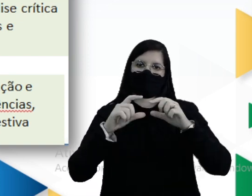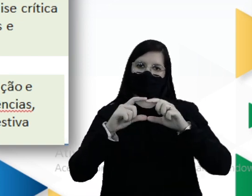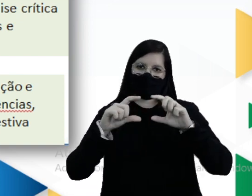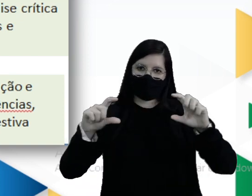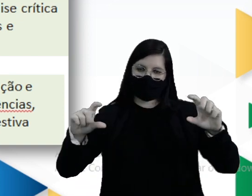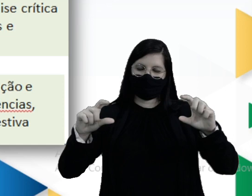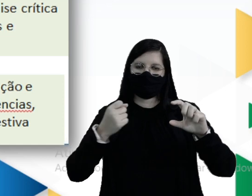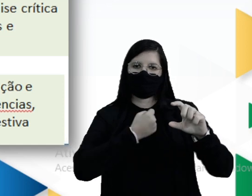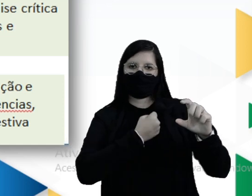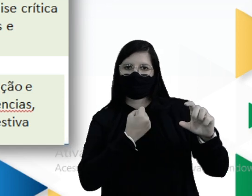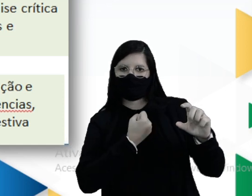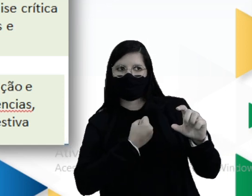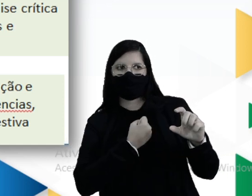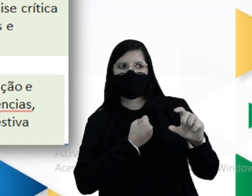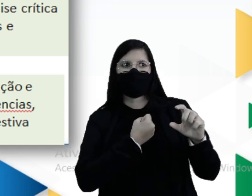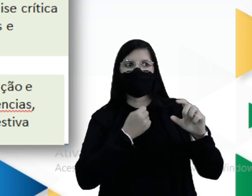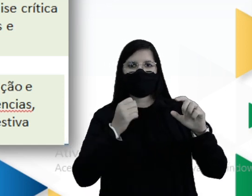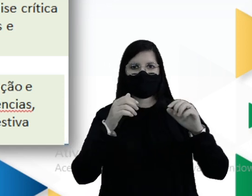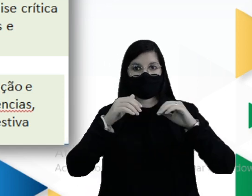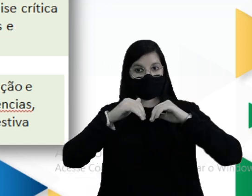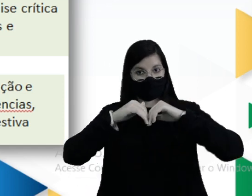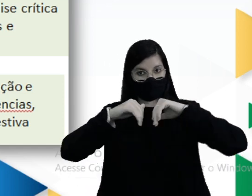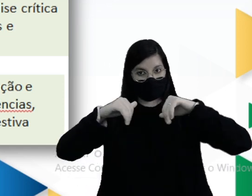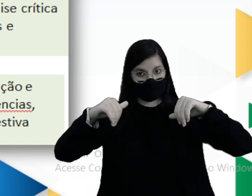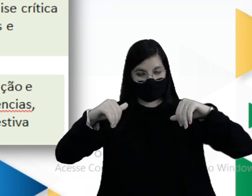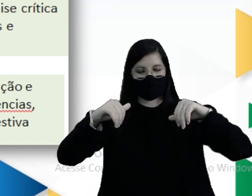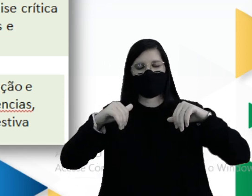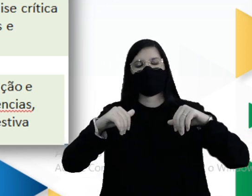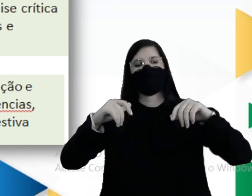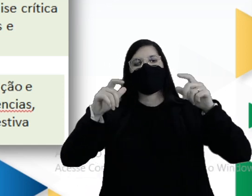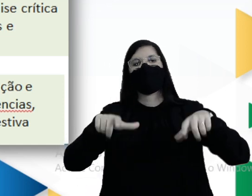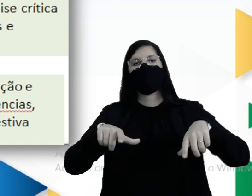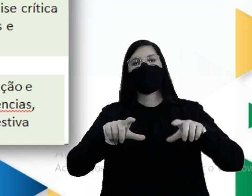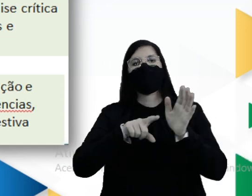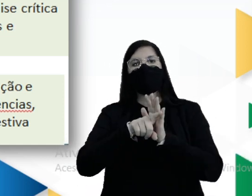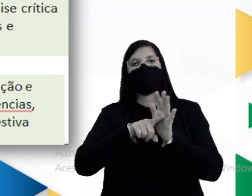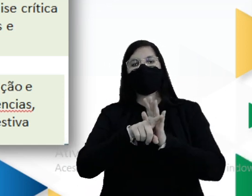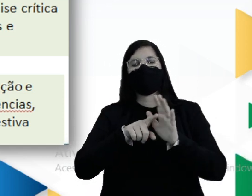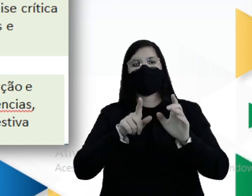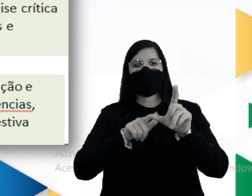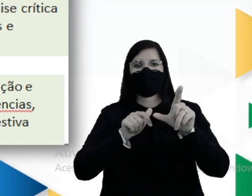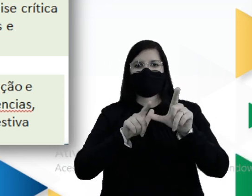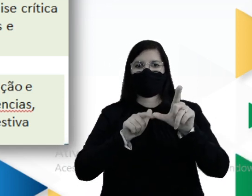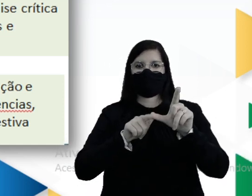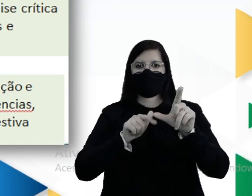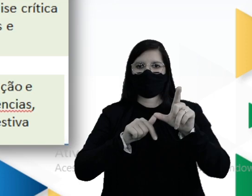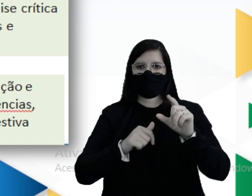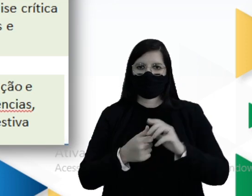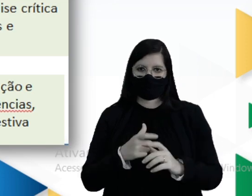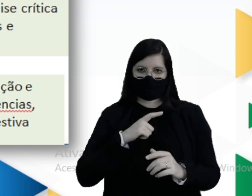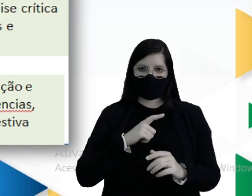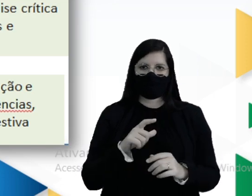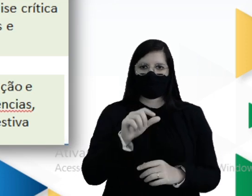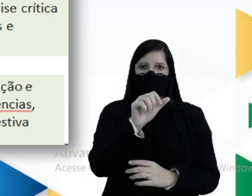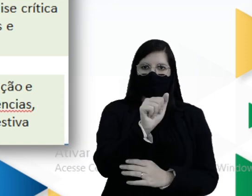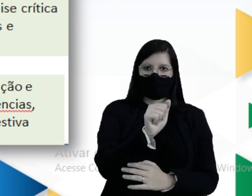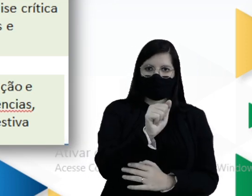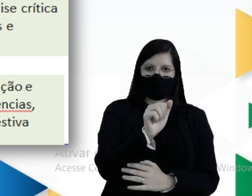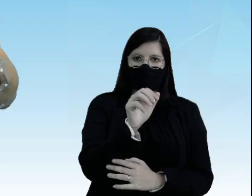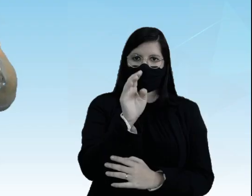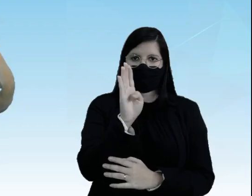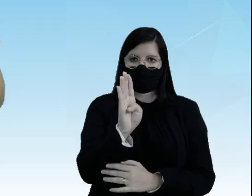a paginação, a fonte, a letra. Lembra, eu não falei em ABNT? Sabe que